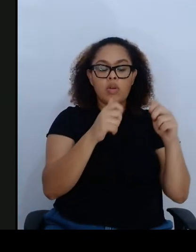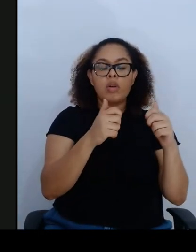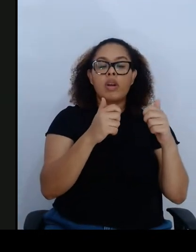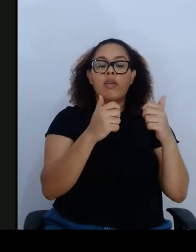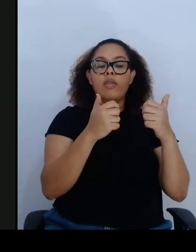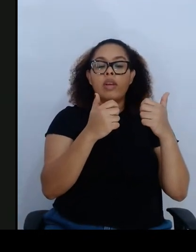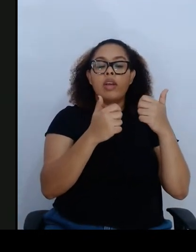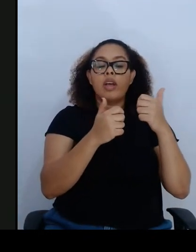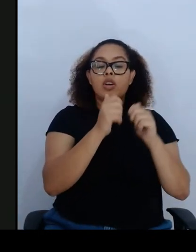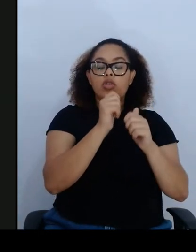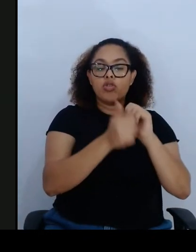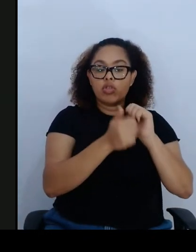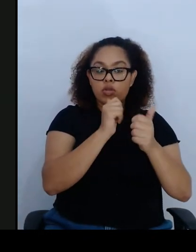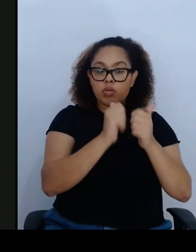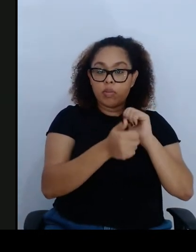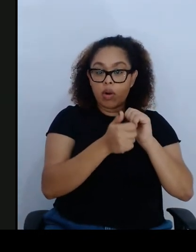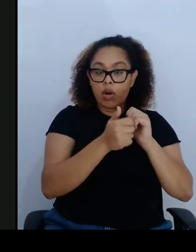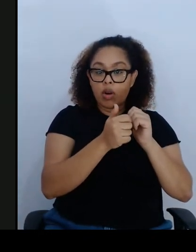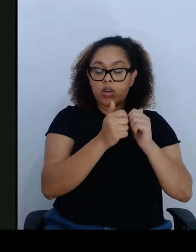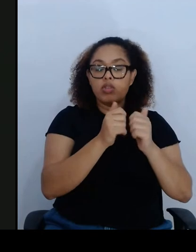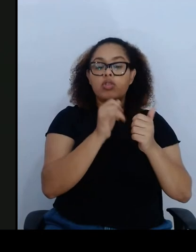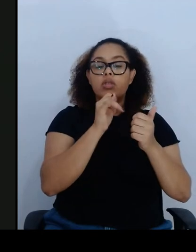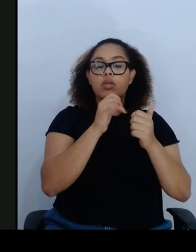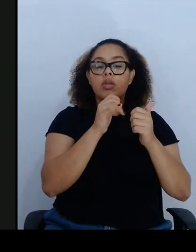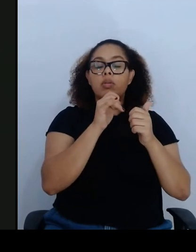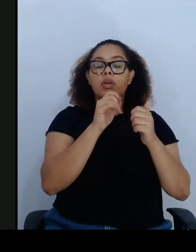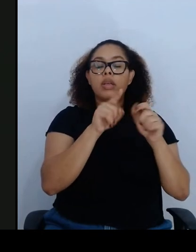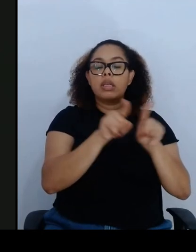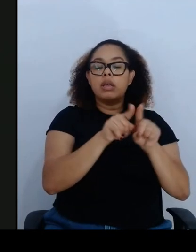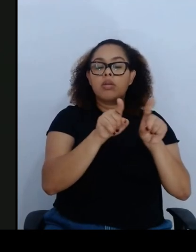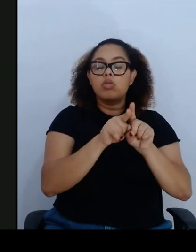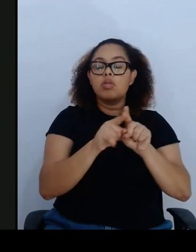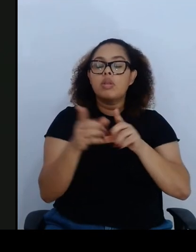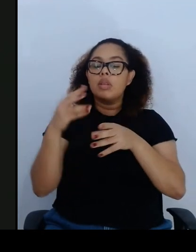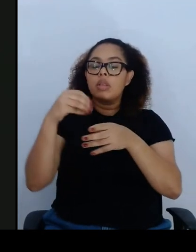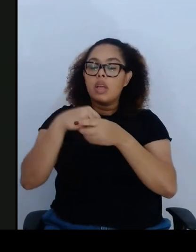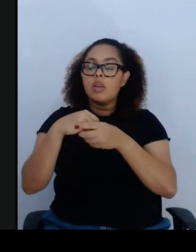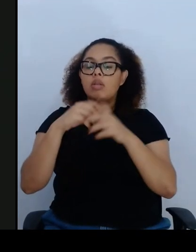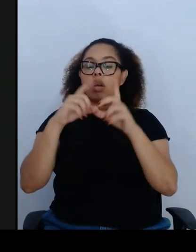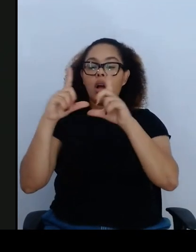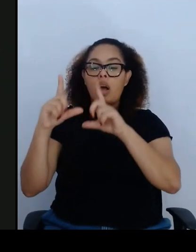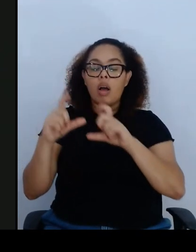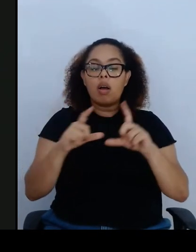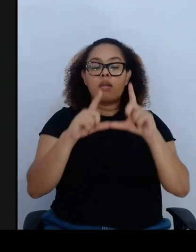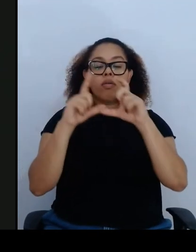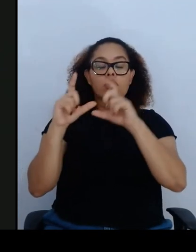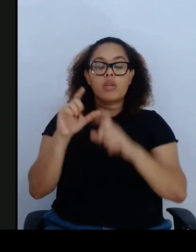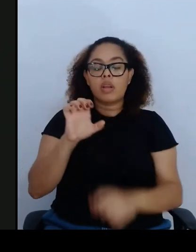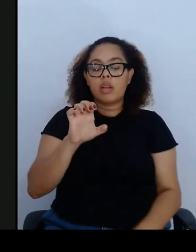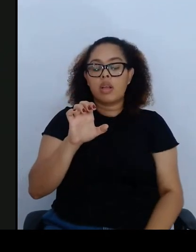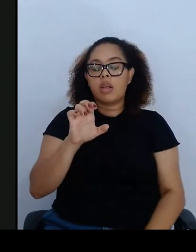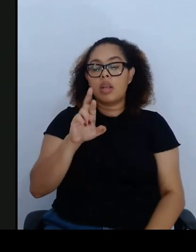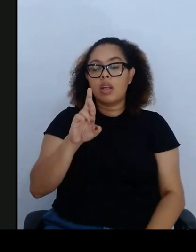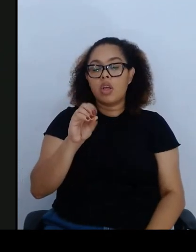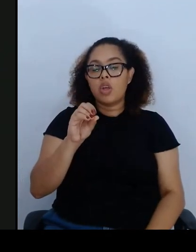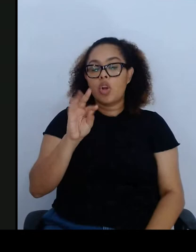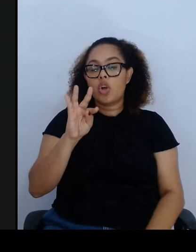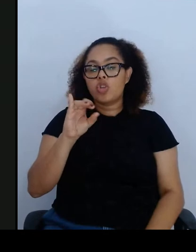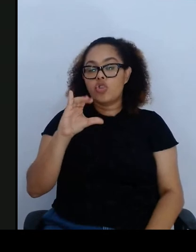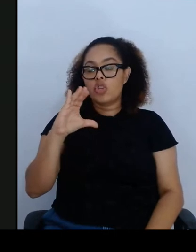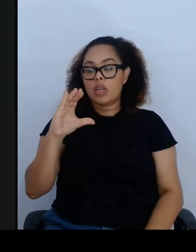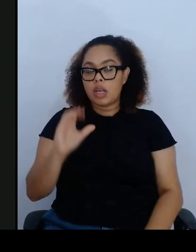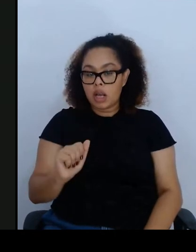de boxe e a fotografia erótica fica claro que essa forma de imagem aqui